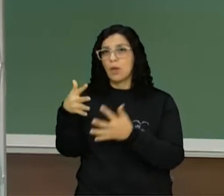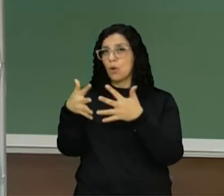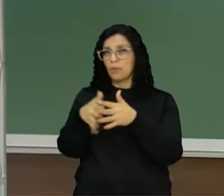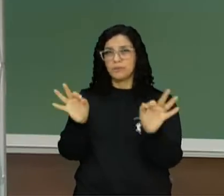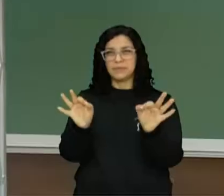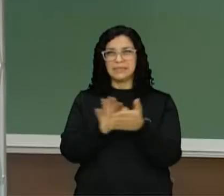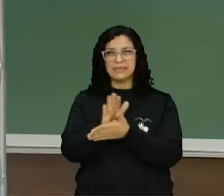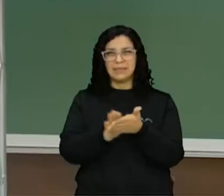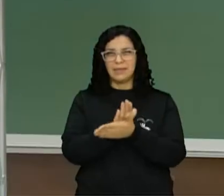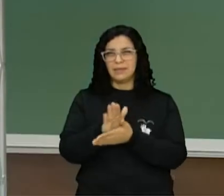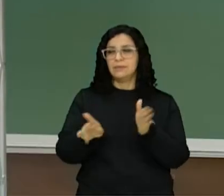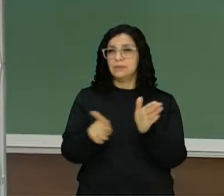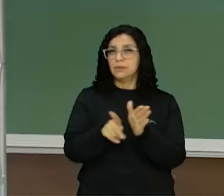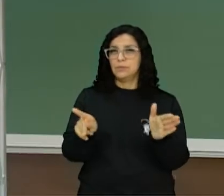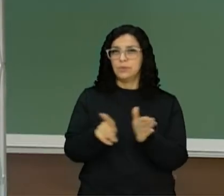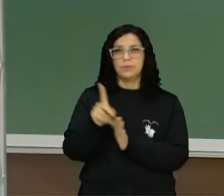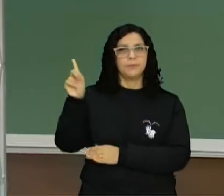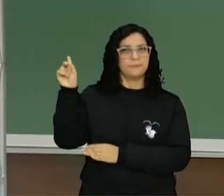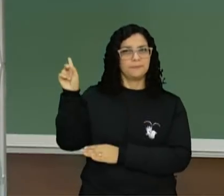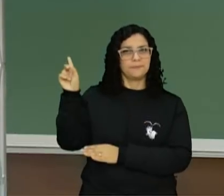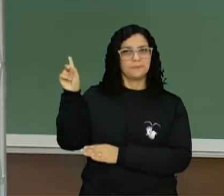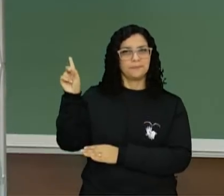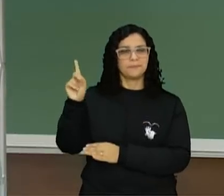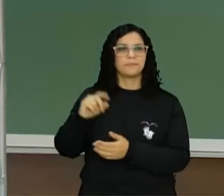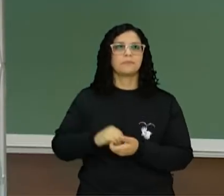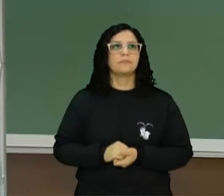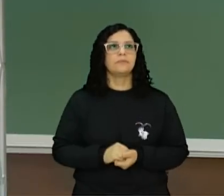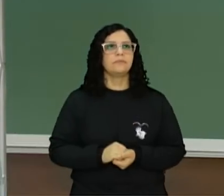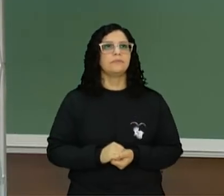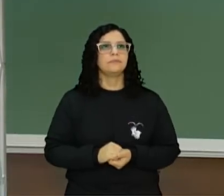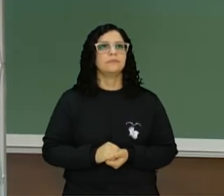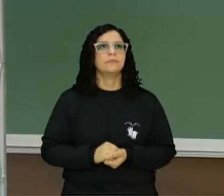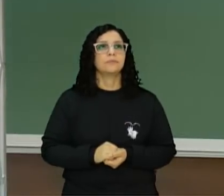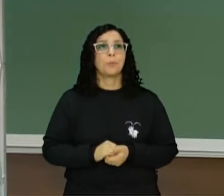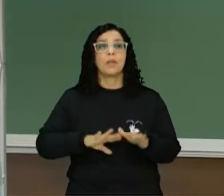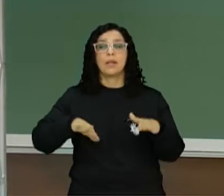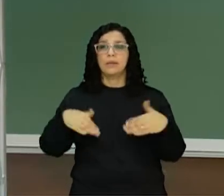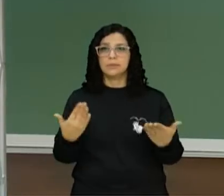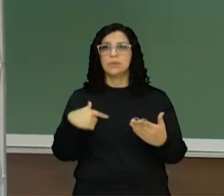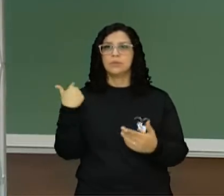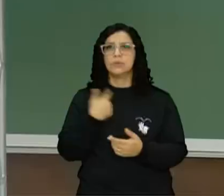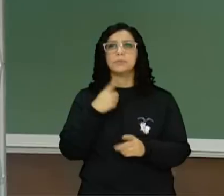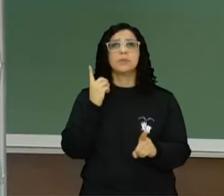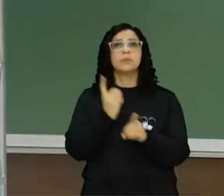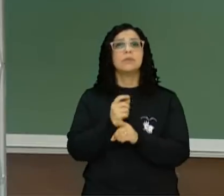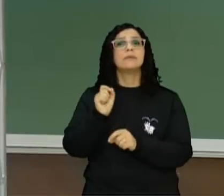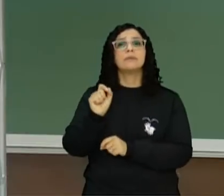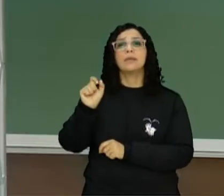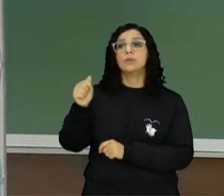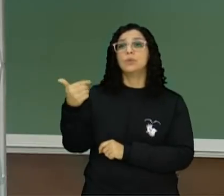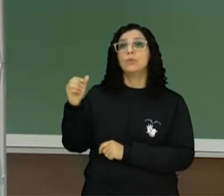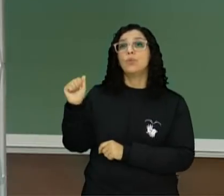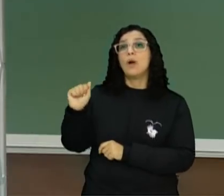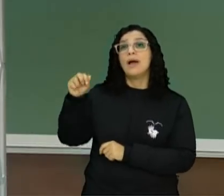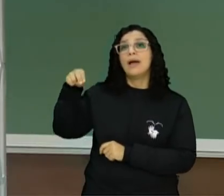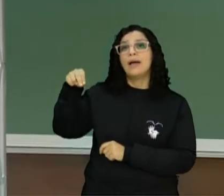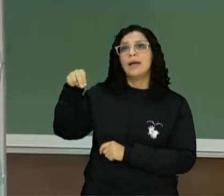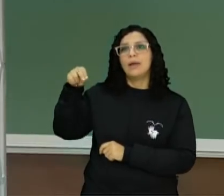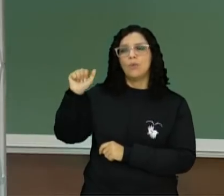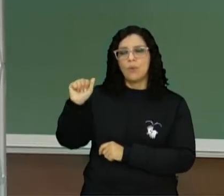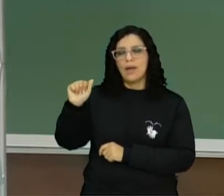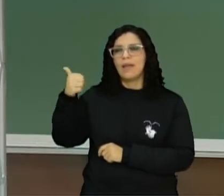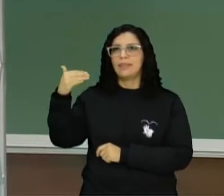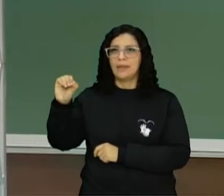A vírgula do número decimal com a vírgula do termo da progressão. Então, nós temos que encontrar quem? O 10º termo. Como eu